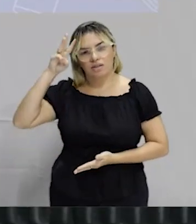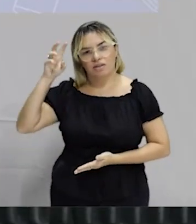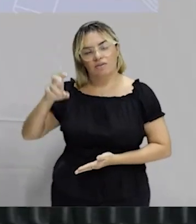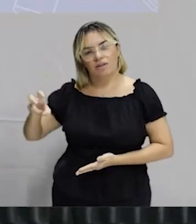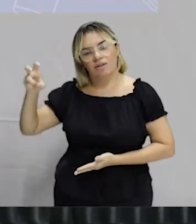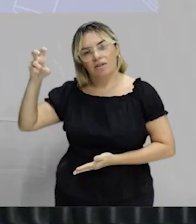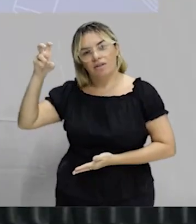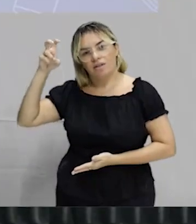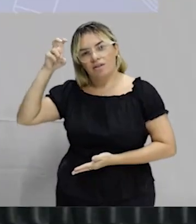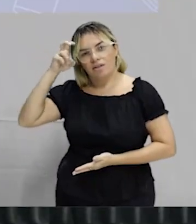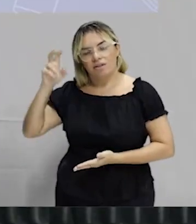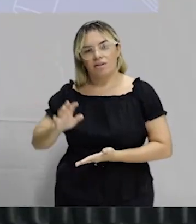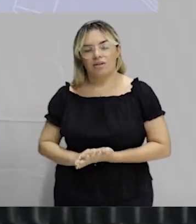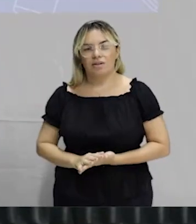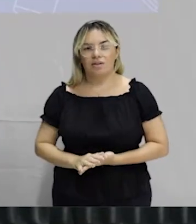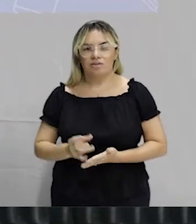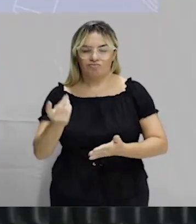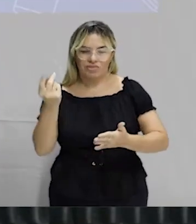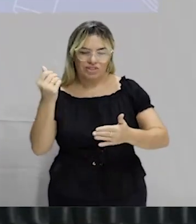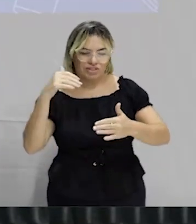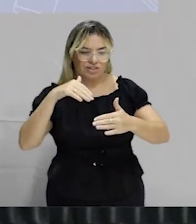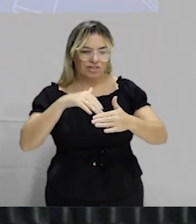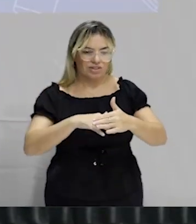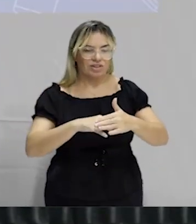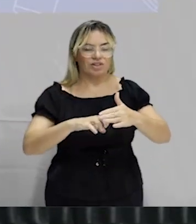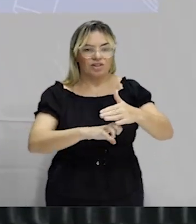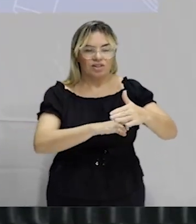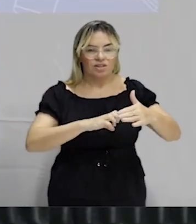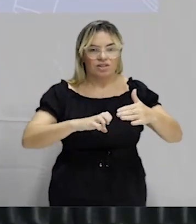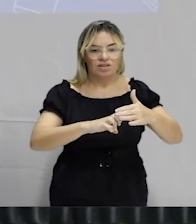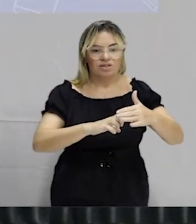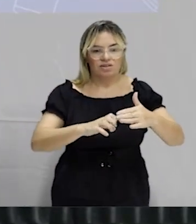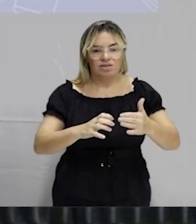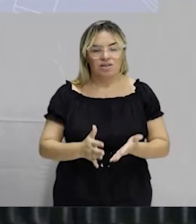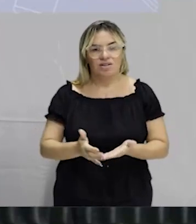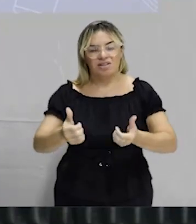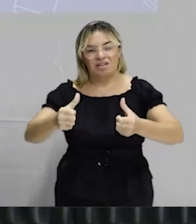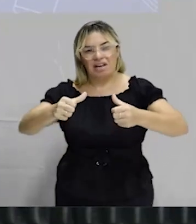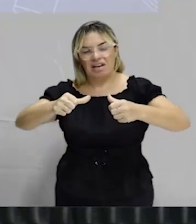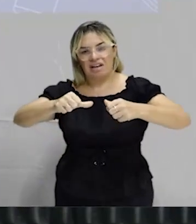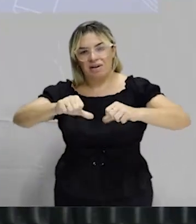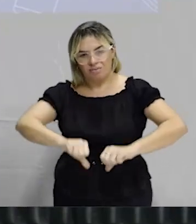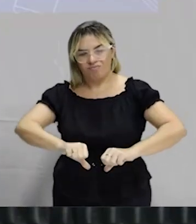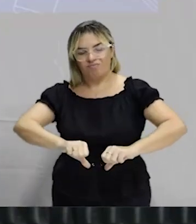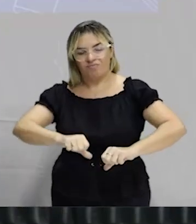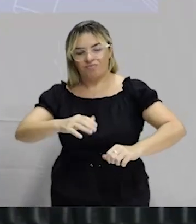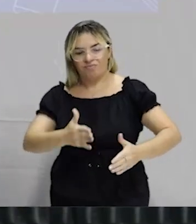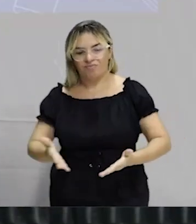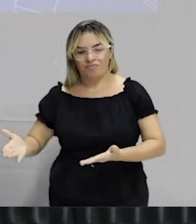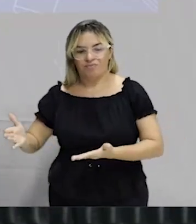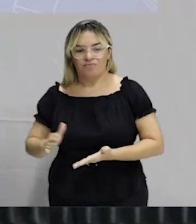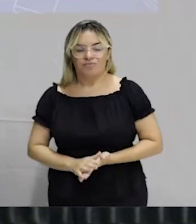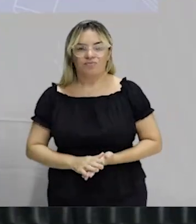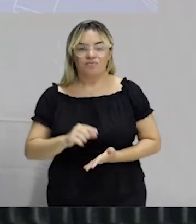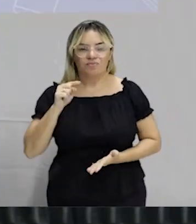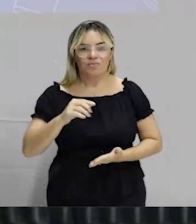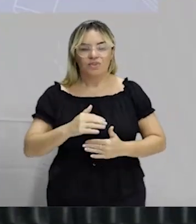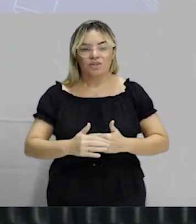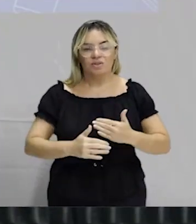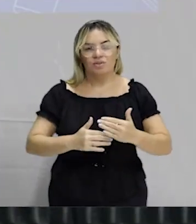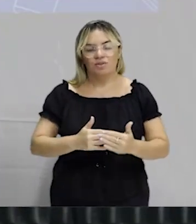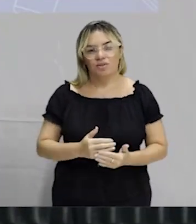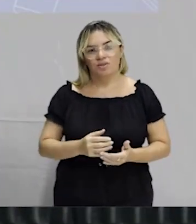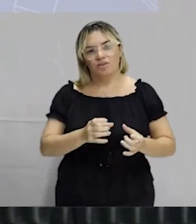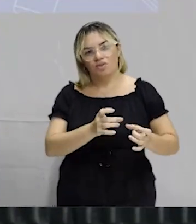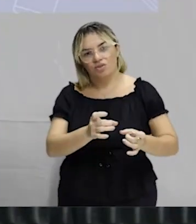desvalorizar, mesmo com um grande processo de especulação. Teremos. Beleza? Aí ele pergunta,